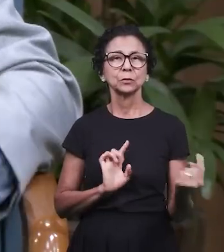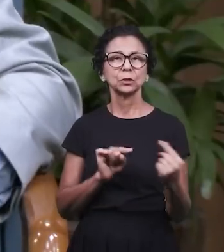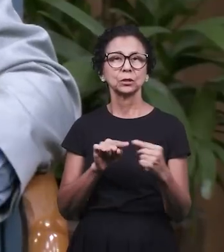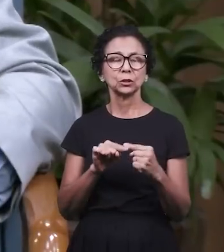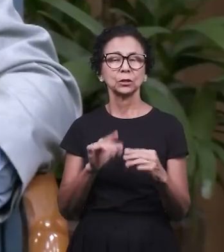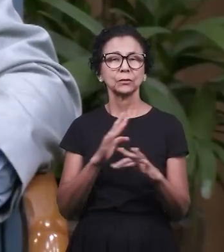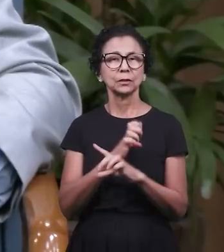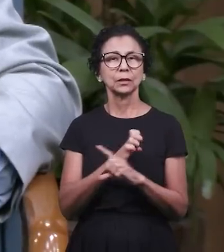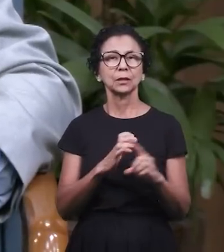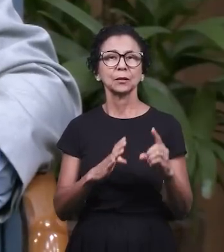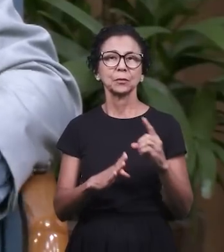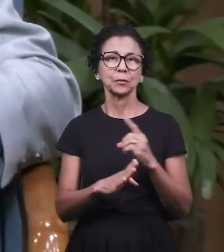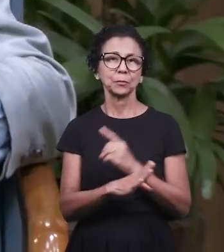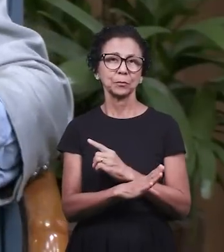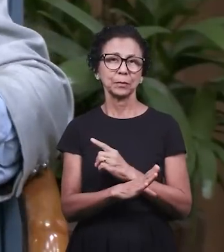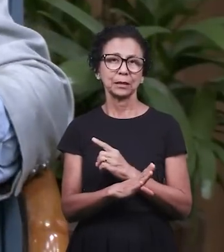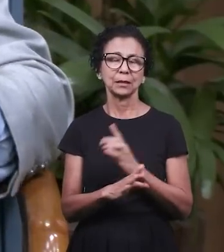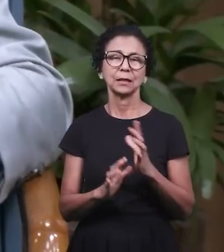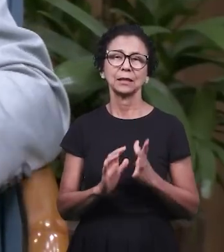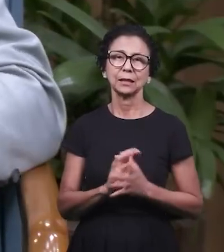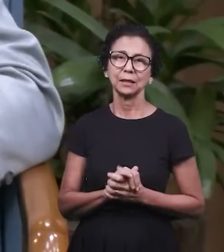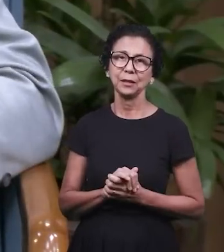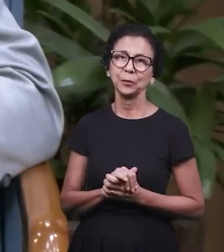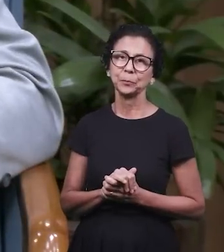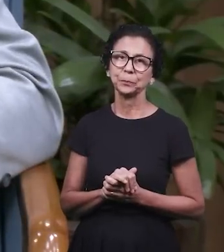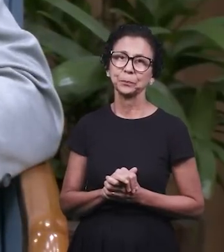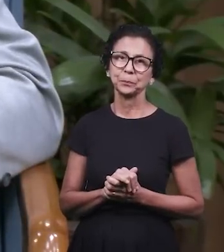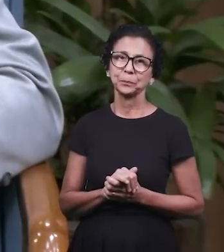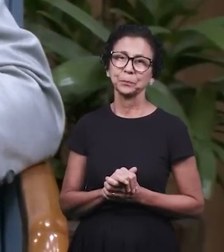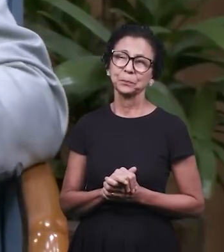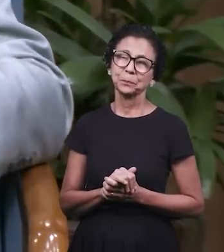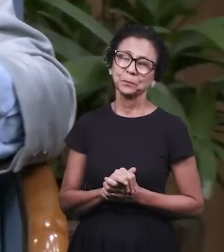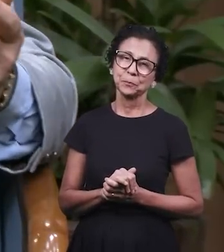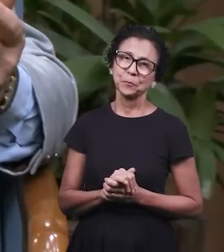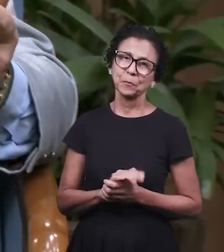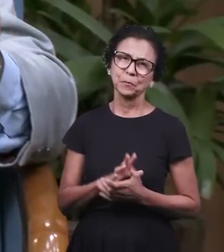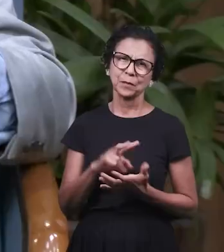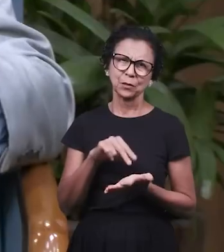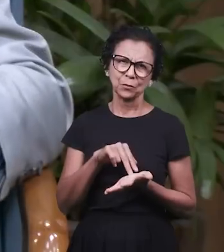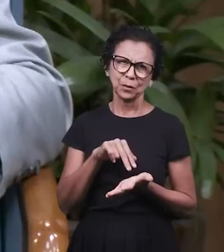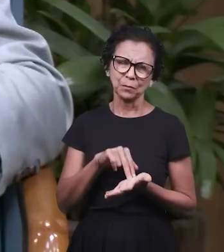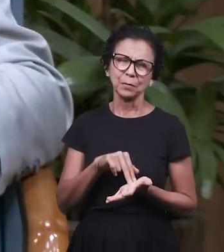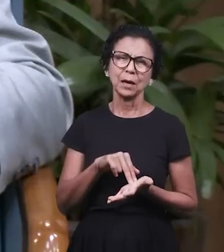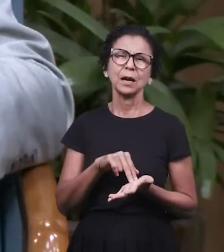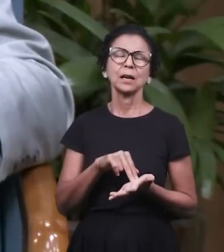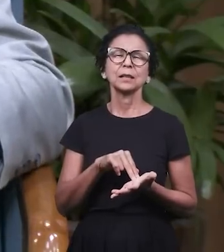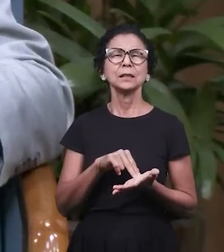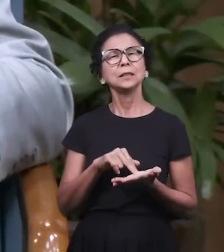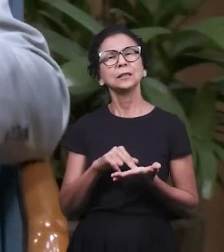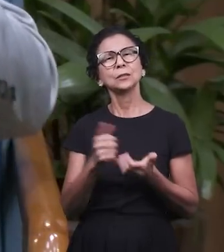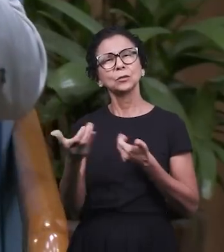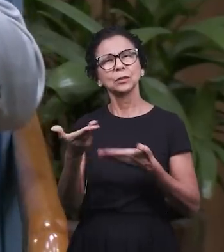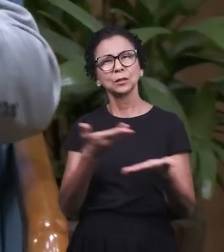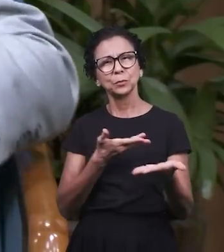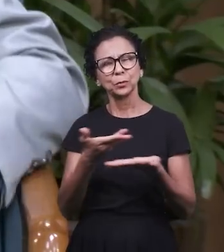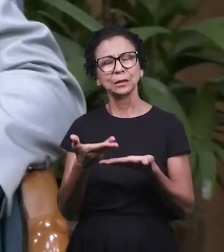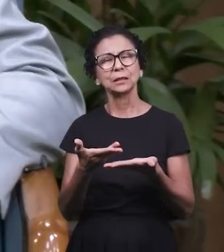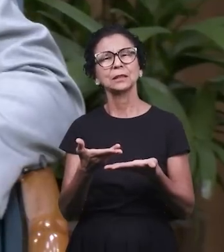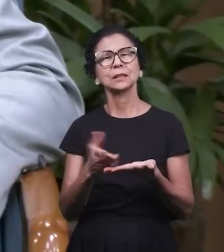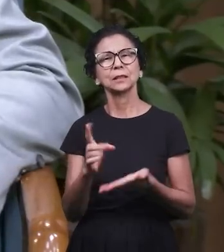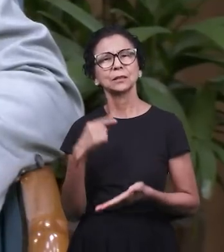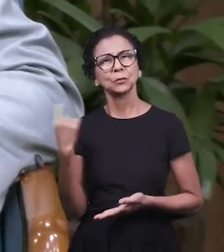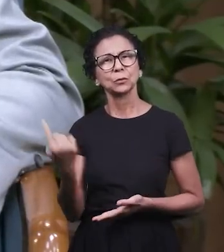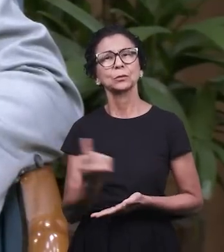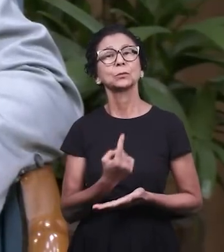a Escola Bíblica Dominical, o ensino da Escola Bíblica Dominical, para todos nós, aqueles que participamos do programa aqui, você que está